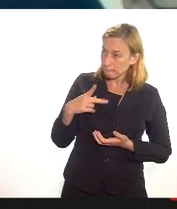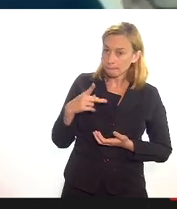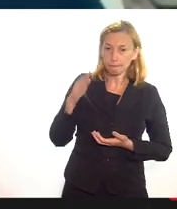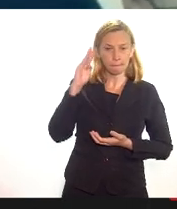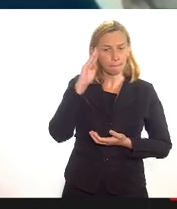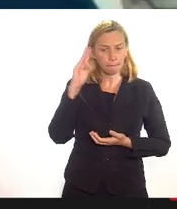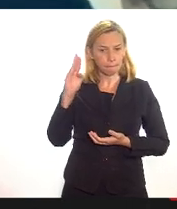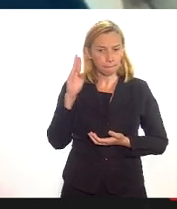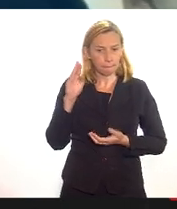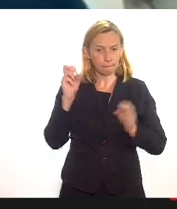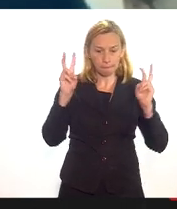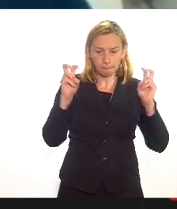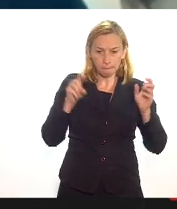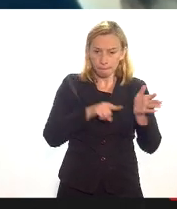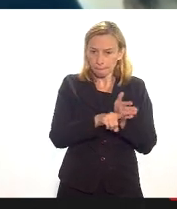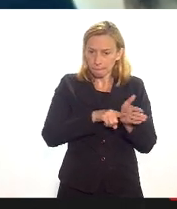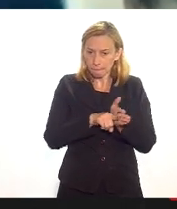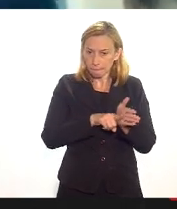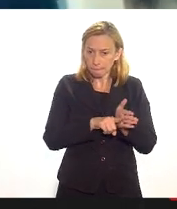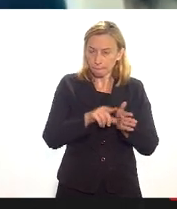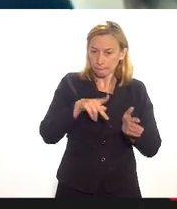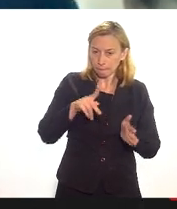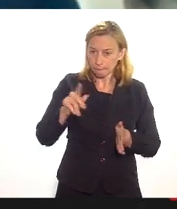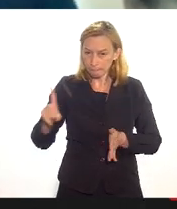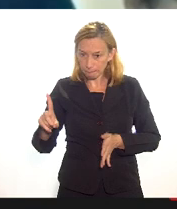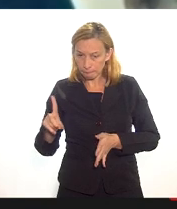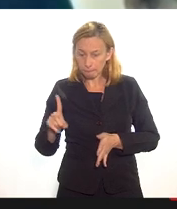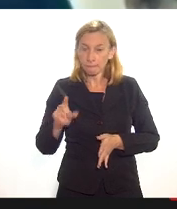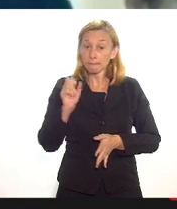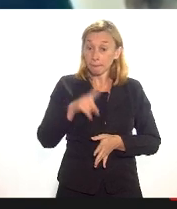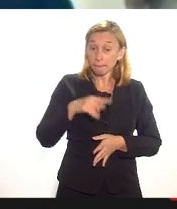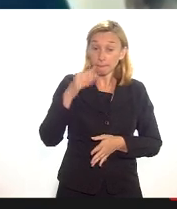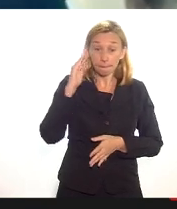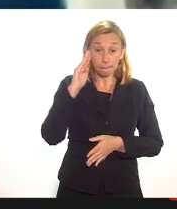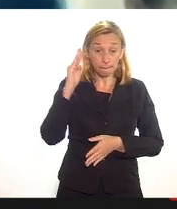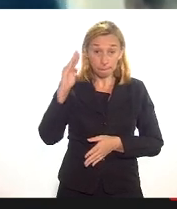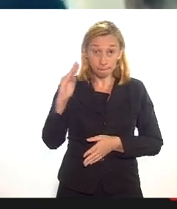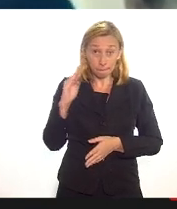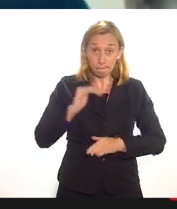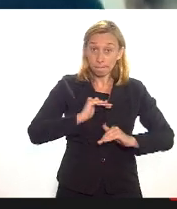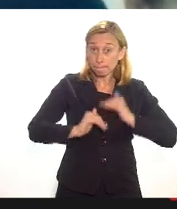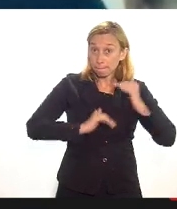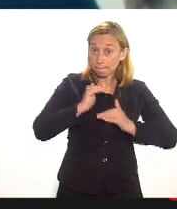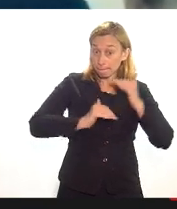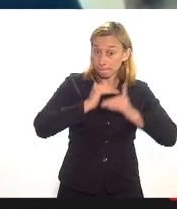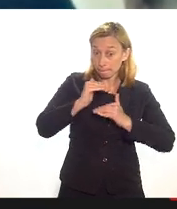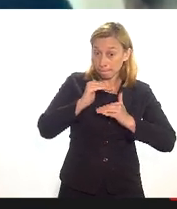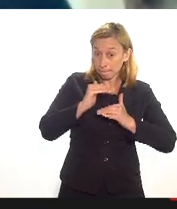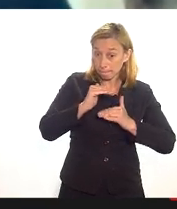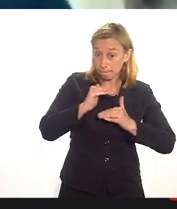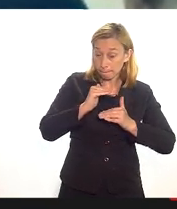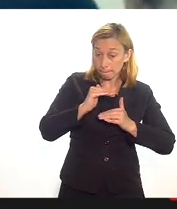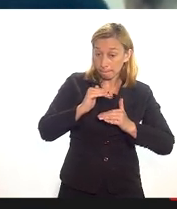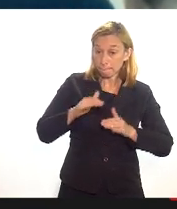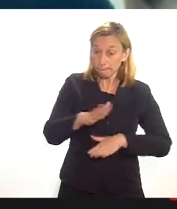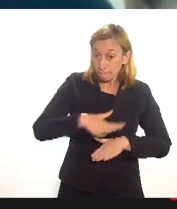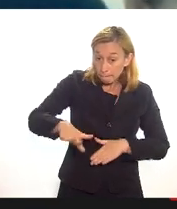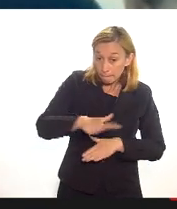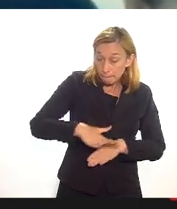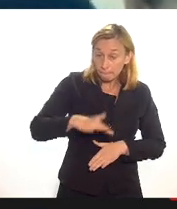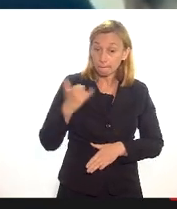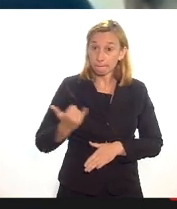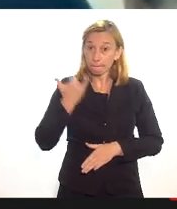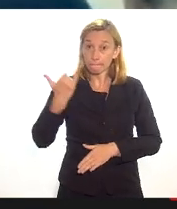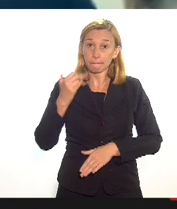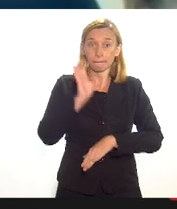sobre a questão das pesquisas P&D, que são fundamentais para o desenvolvimento de áreas muito importantes